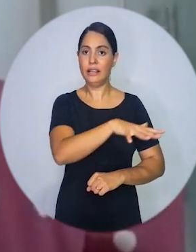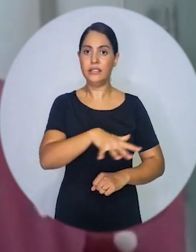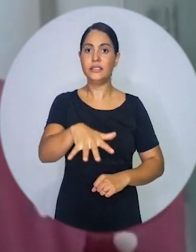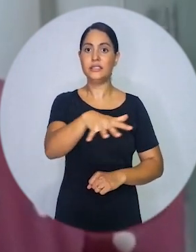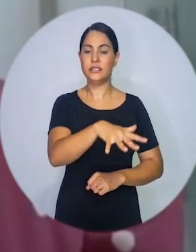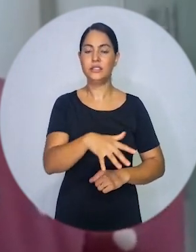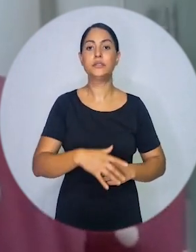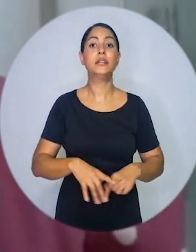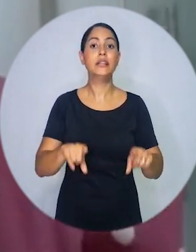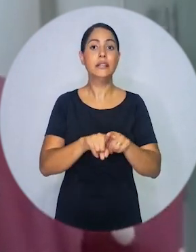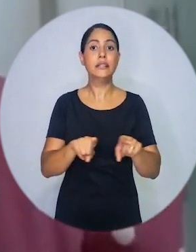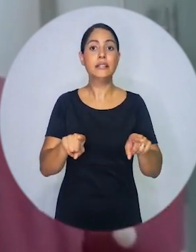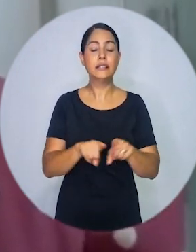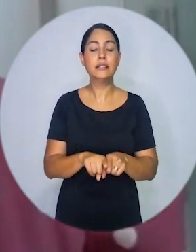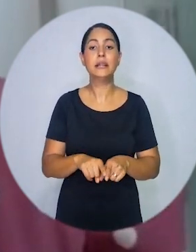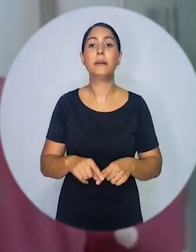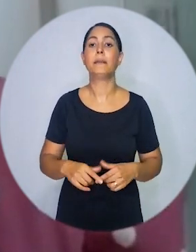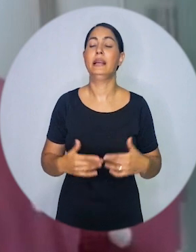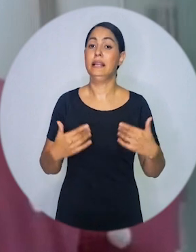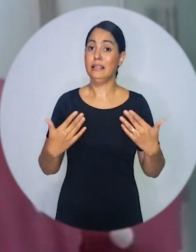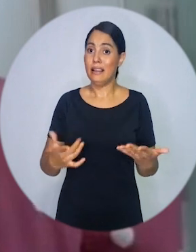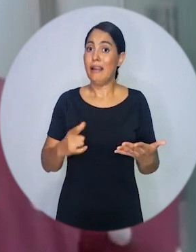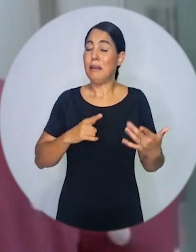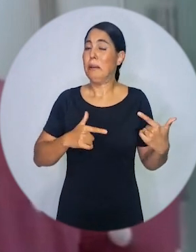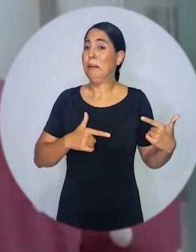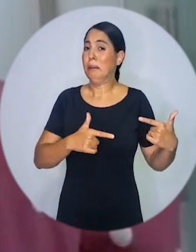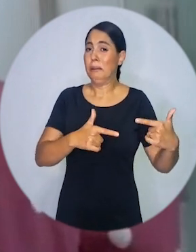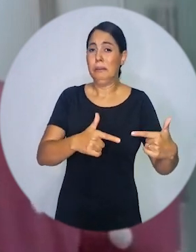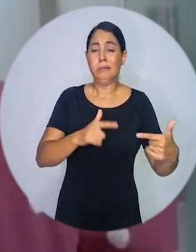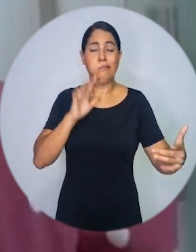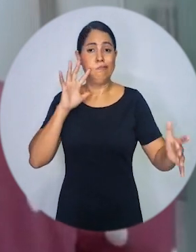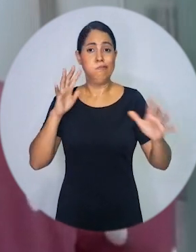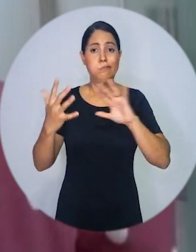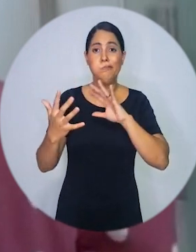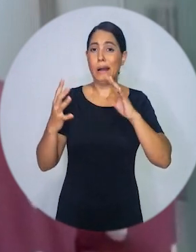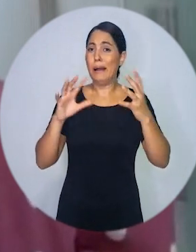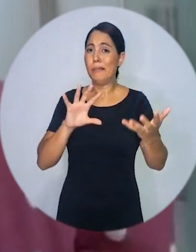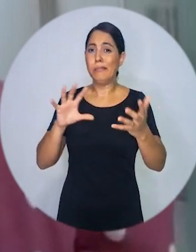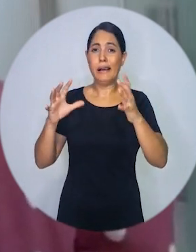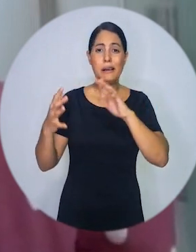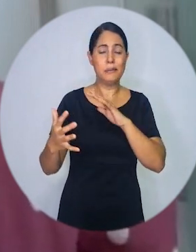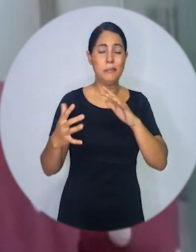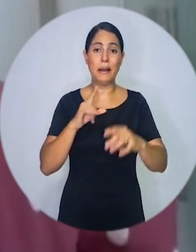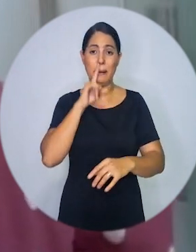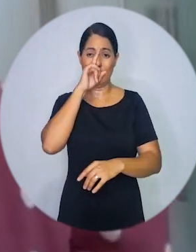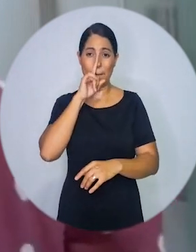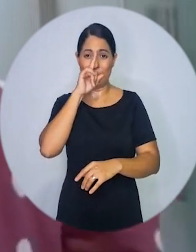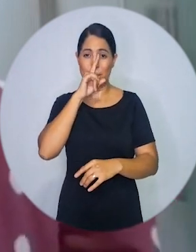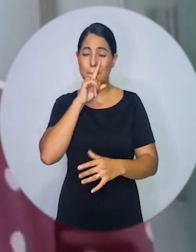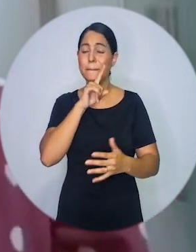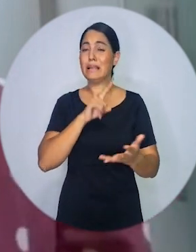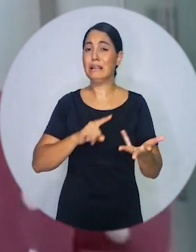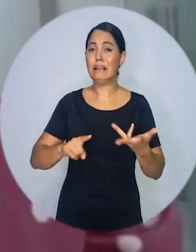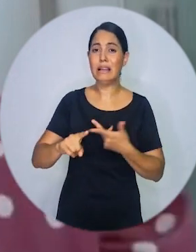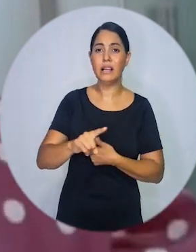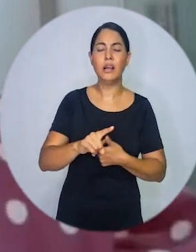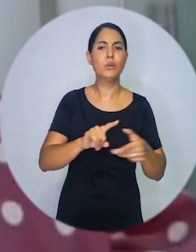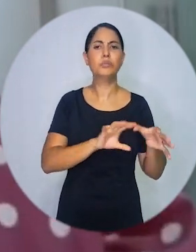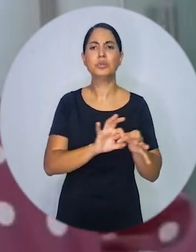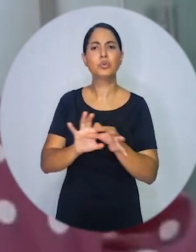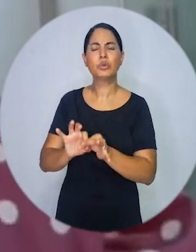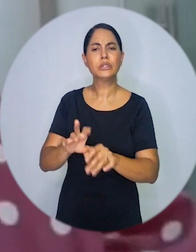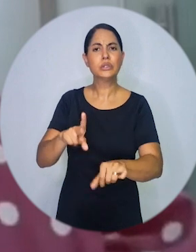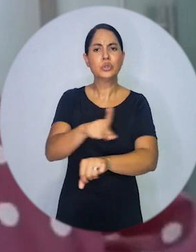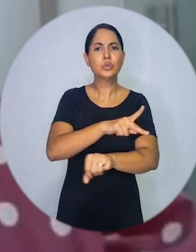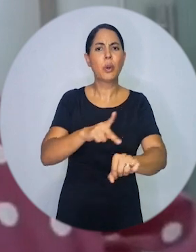de violência e pelo domínio do temor nessas nações. Essas crises refletem de forma